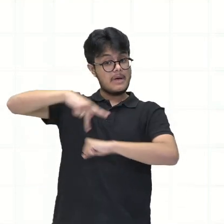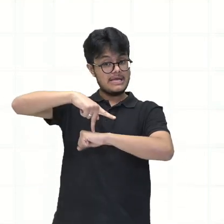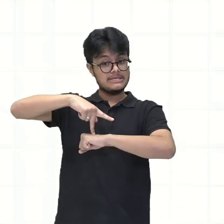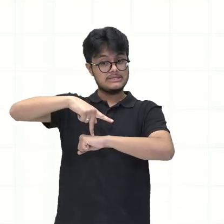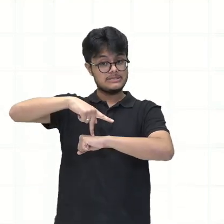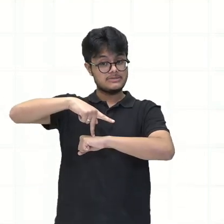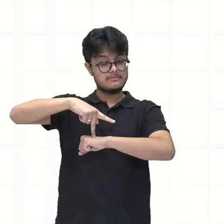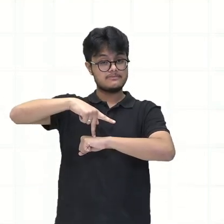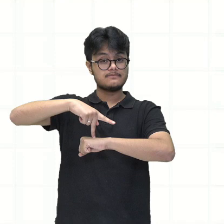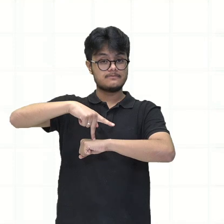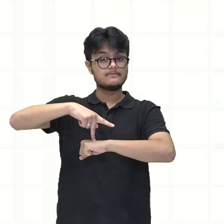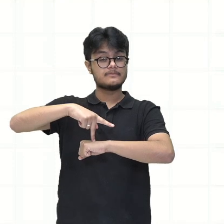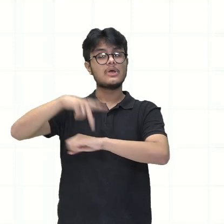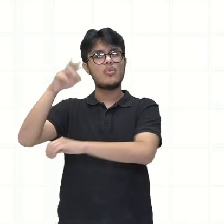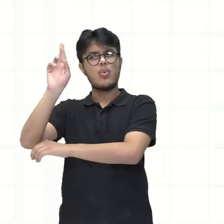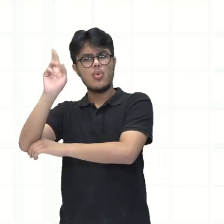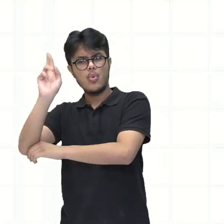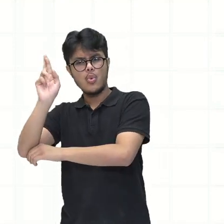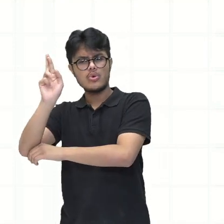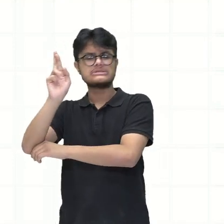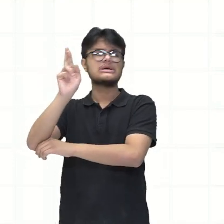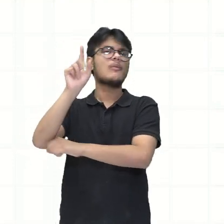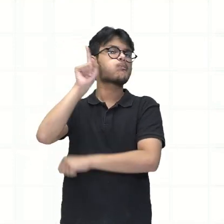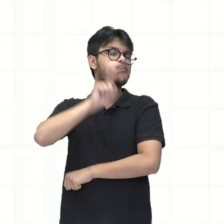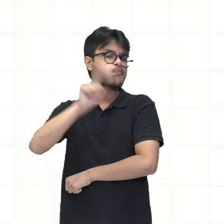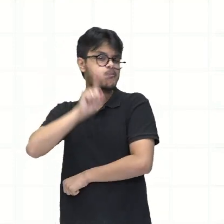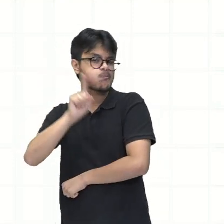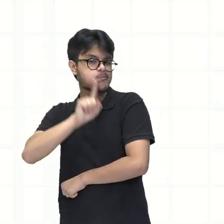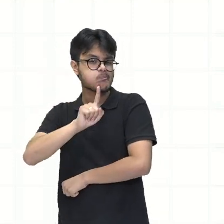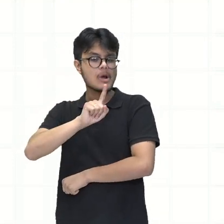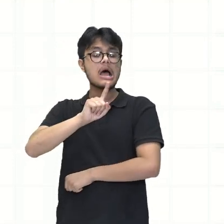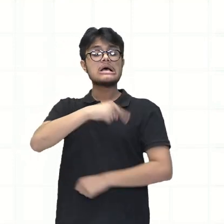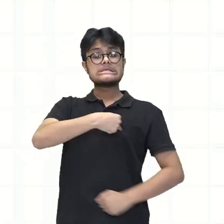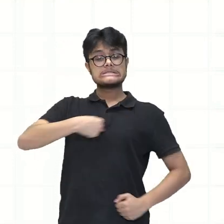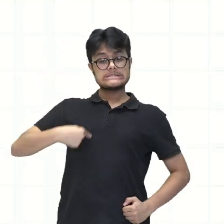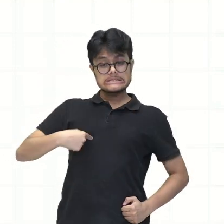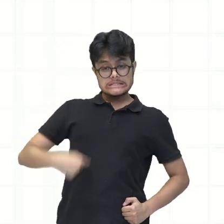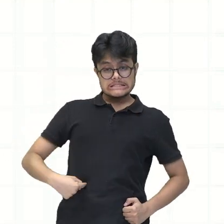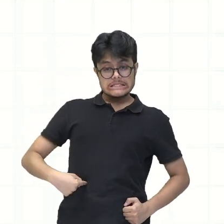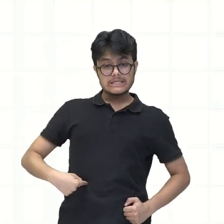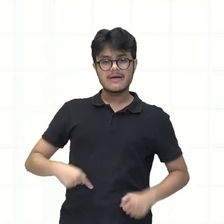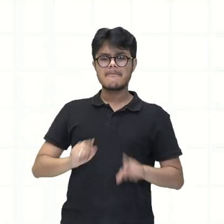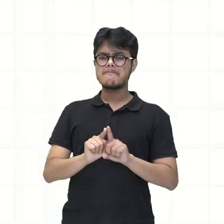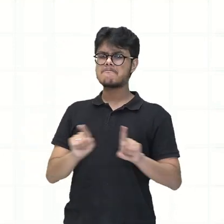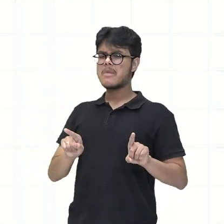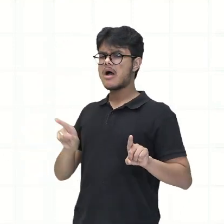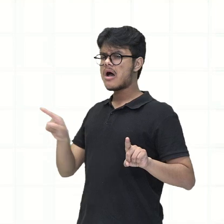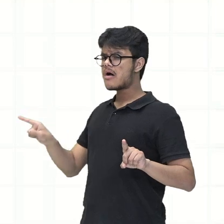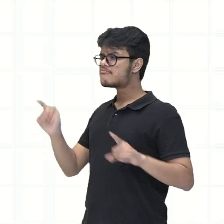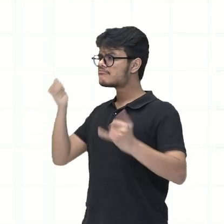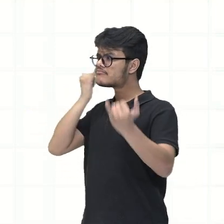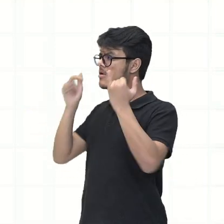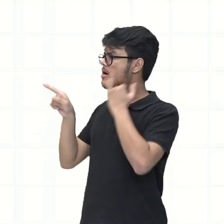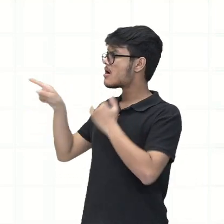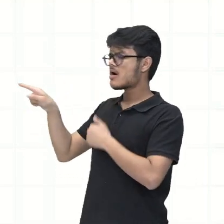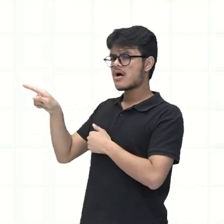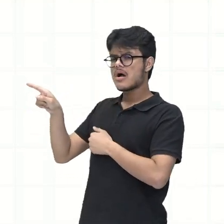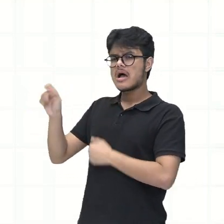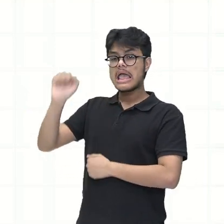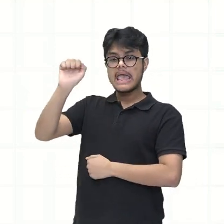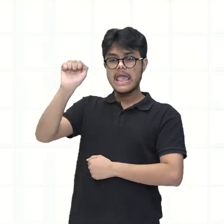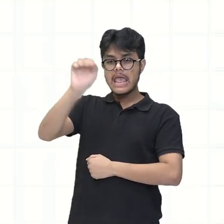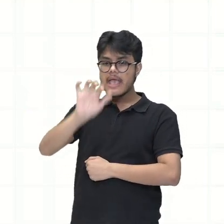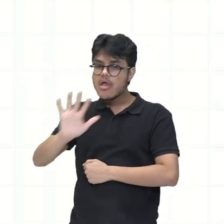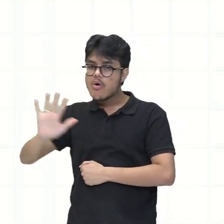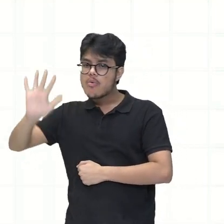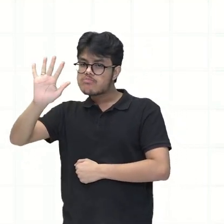né? Rússia, Estados Unidos, China, Canadá, mas aqui já entrou dados do continente, né? Então, em quinto lugar, nós